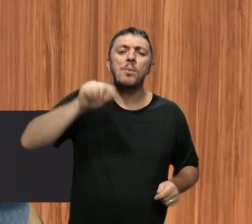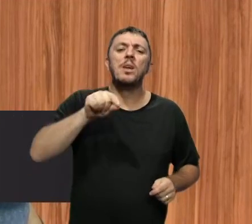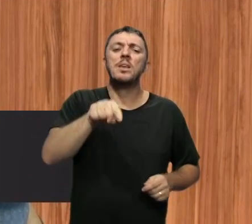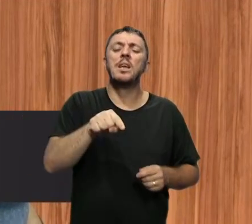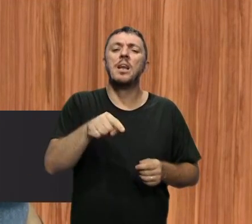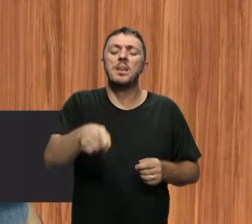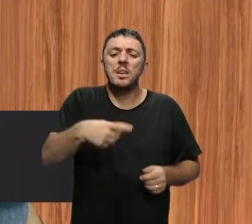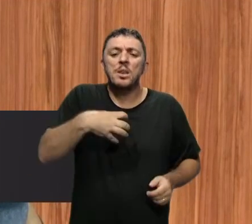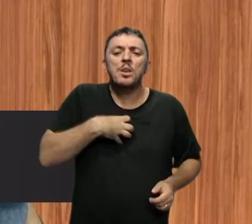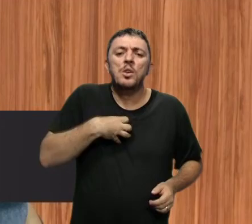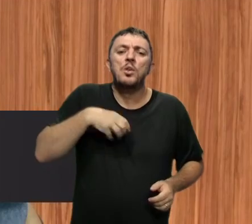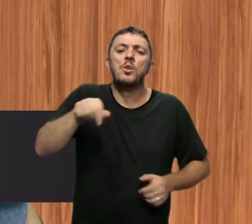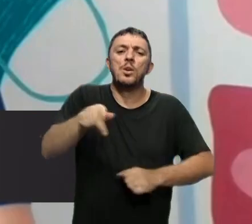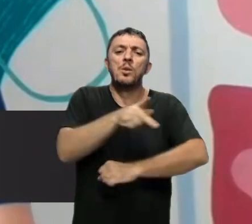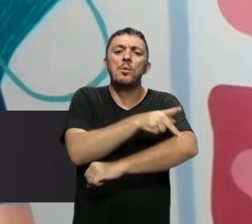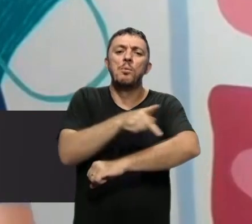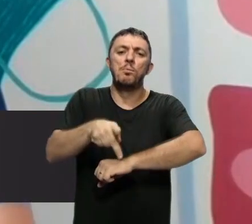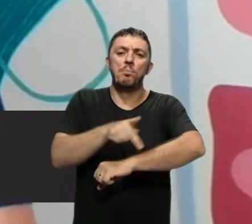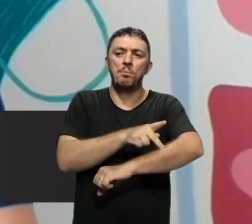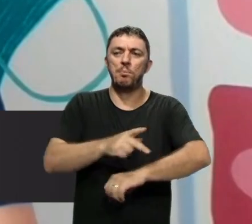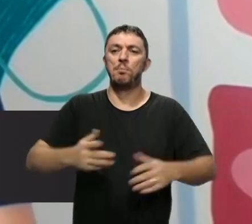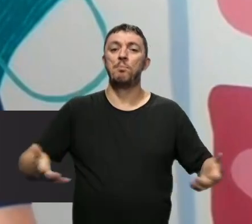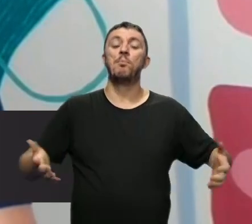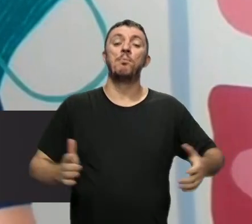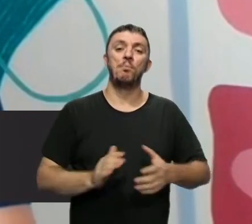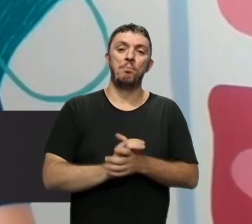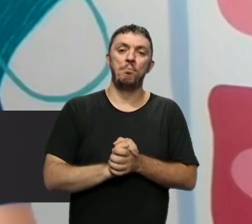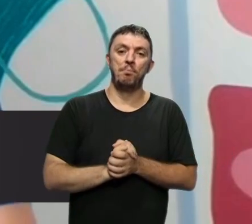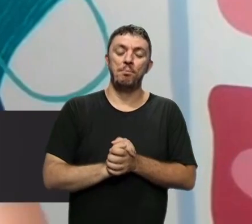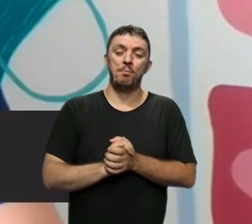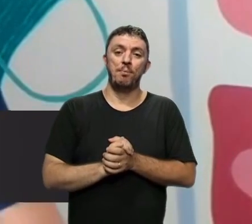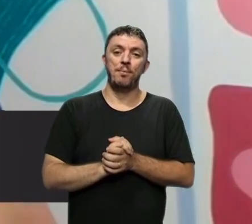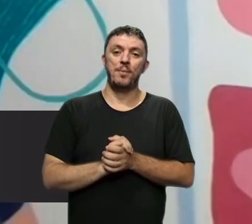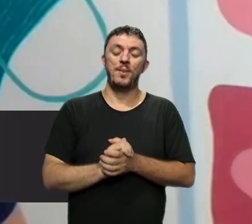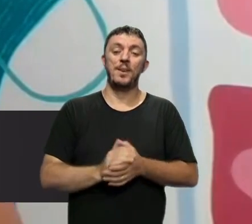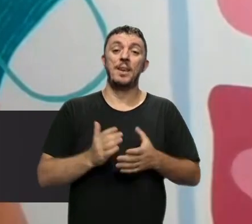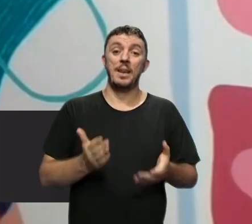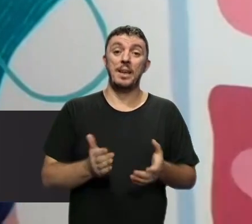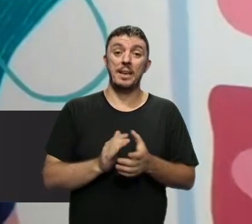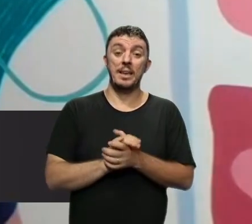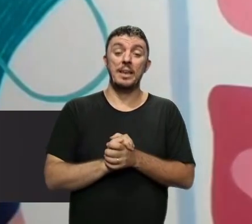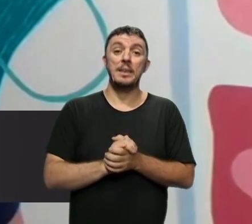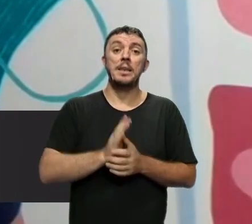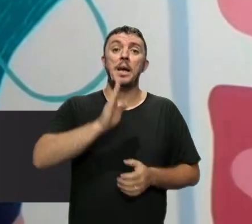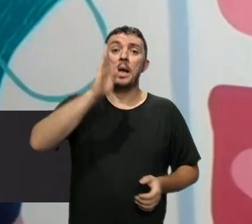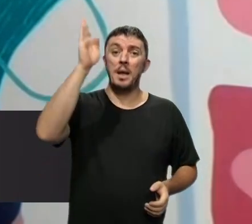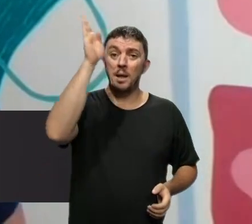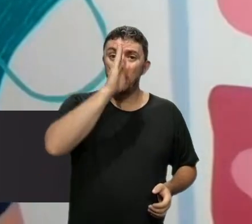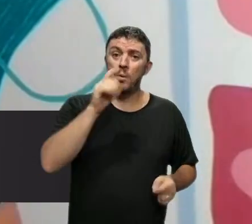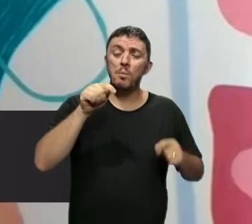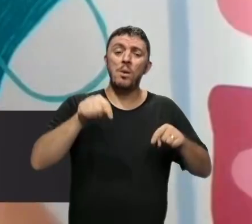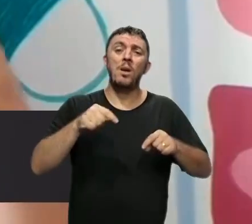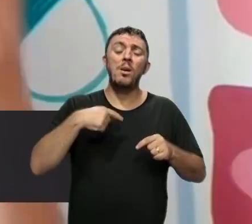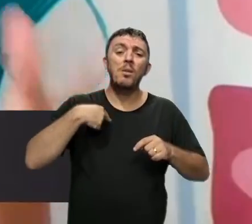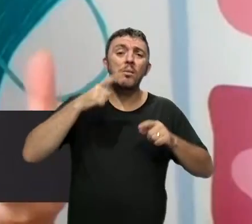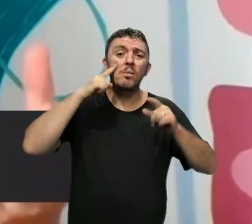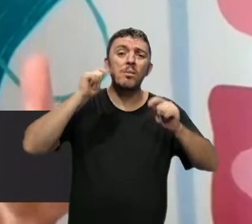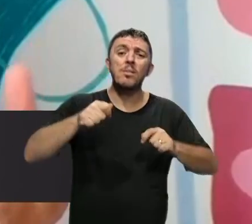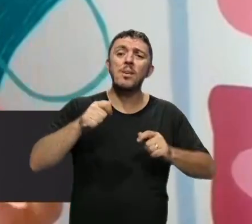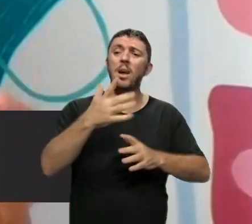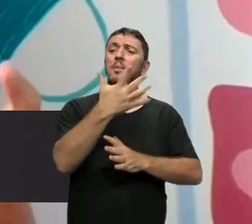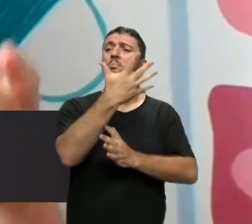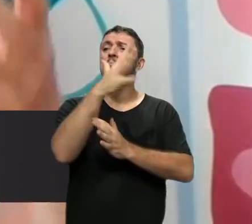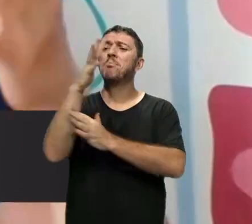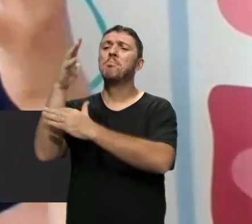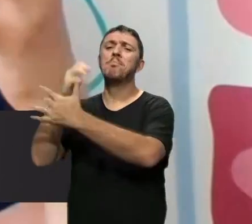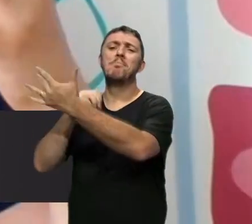pedagógico? Aqui no Brasil não tem como a gente não considerar a natureza como a grande